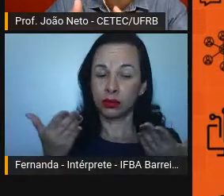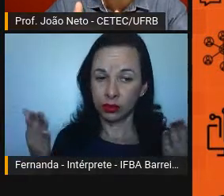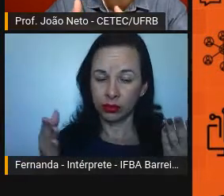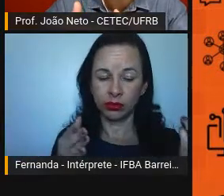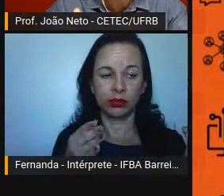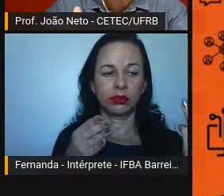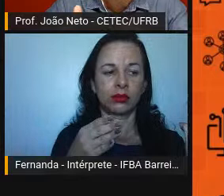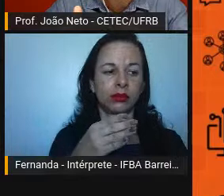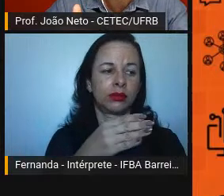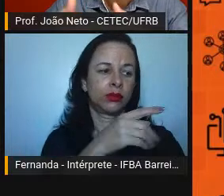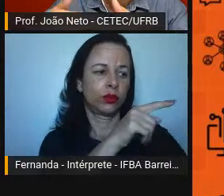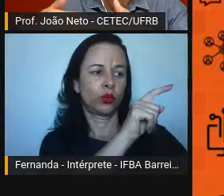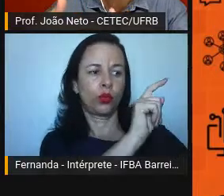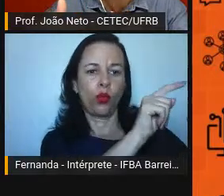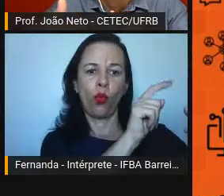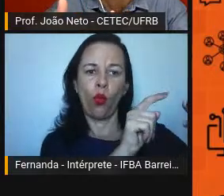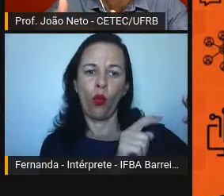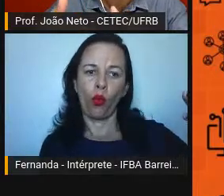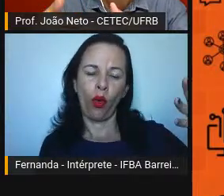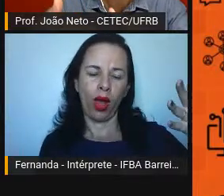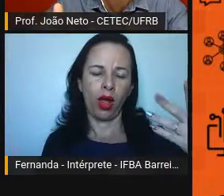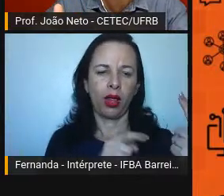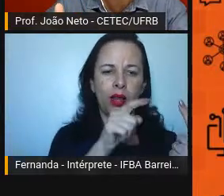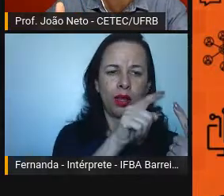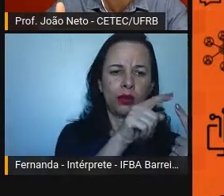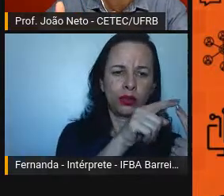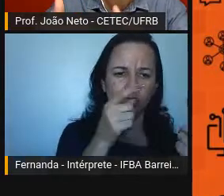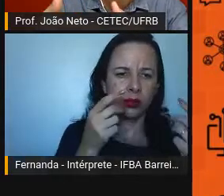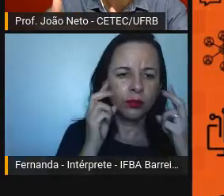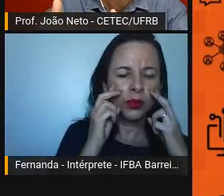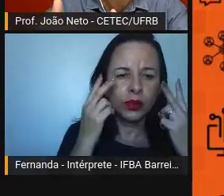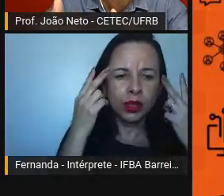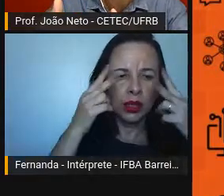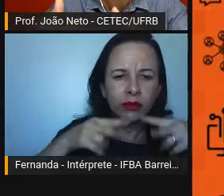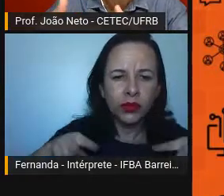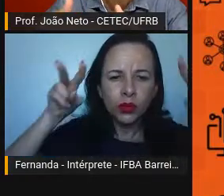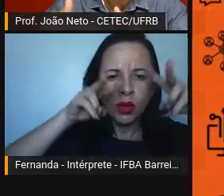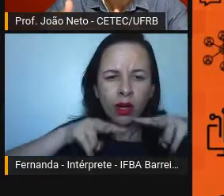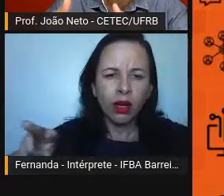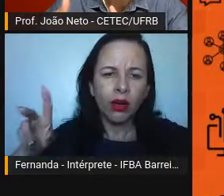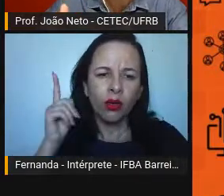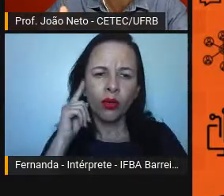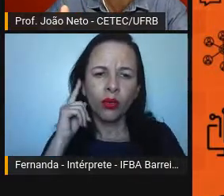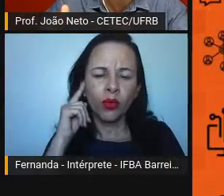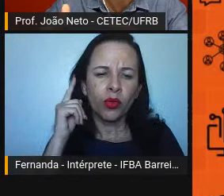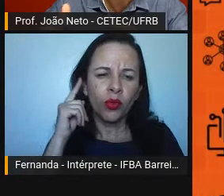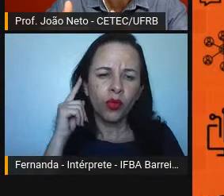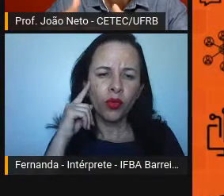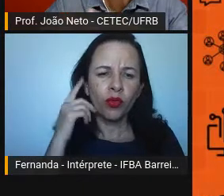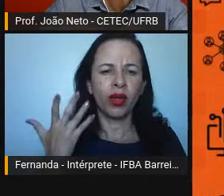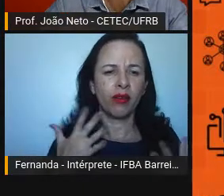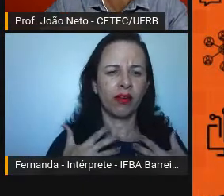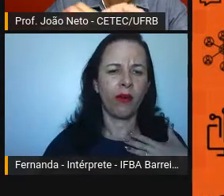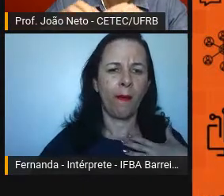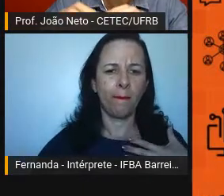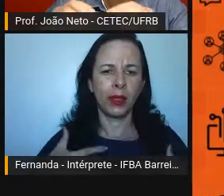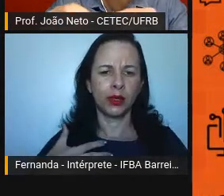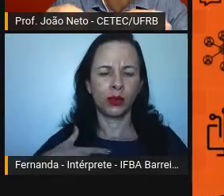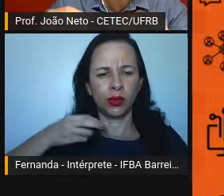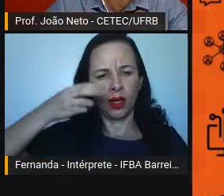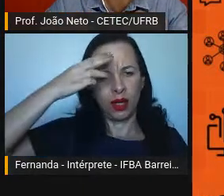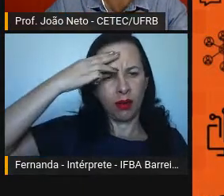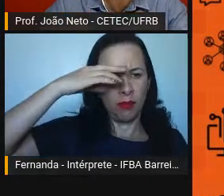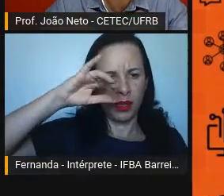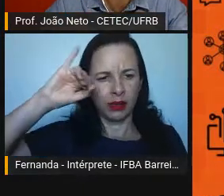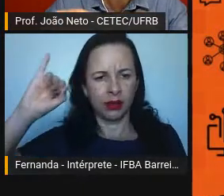quatro tipos principais de deficientes a visual auditiva e motora a mental intelectual sendo